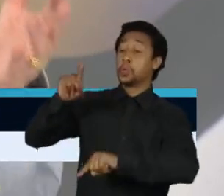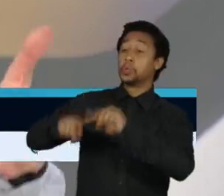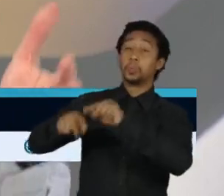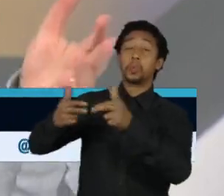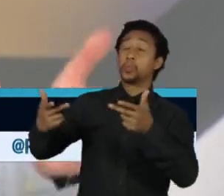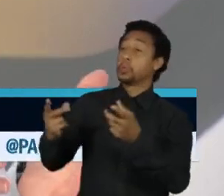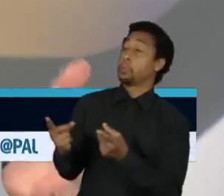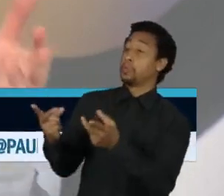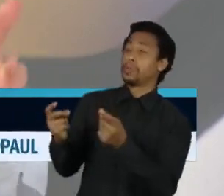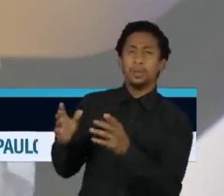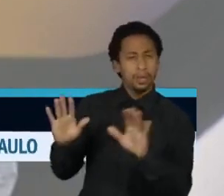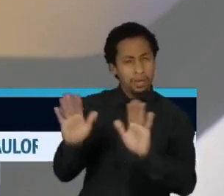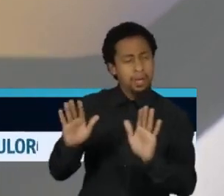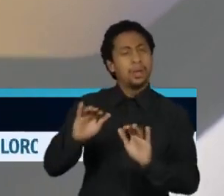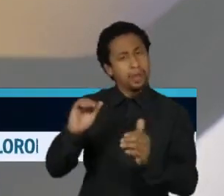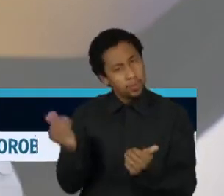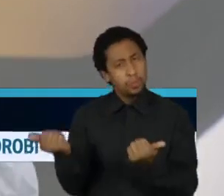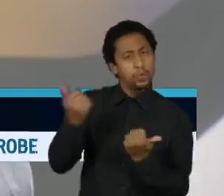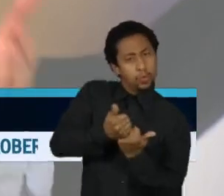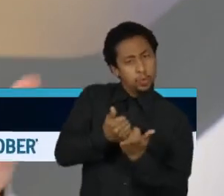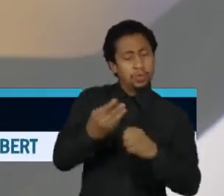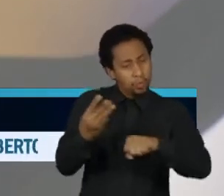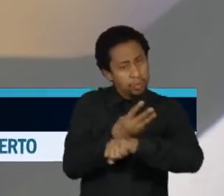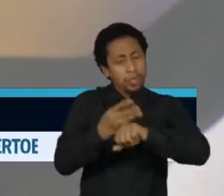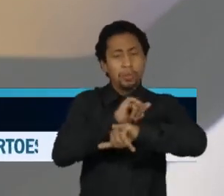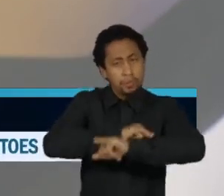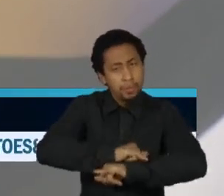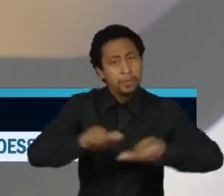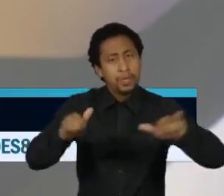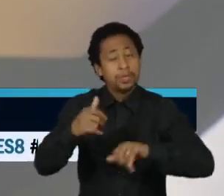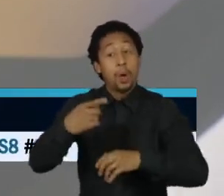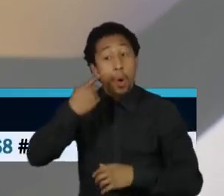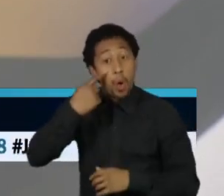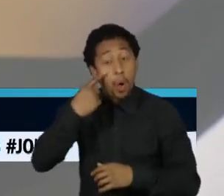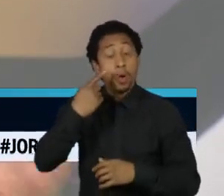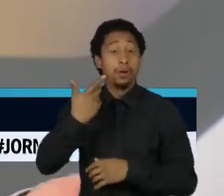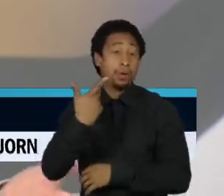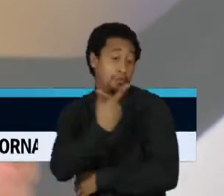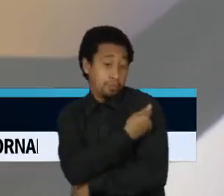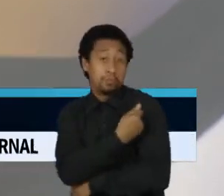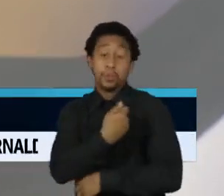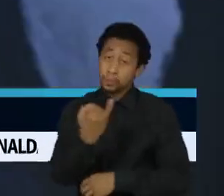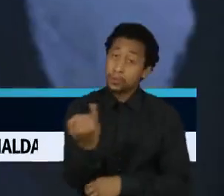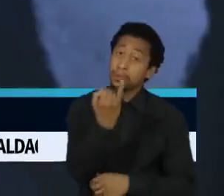dose, está na hora, vá para um posto. Isso dá para ser feito. Uma busca ativa, né?